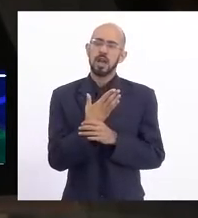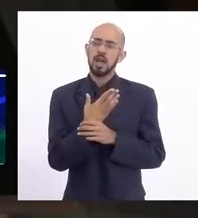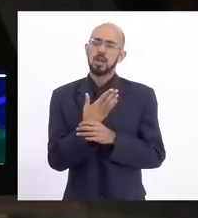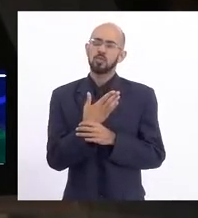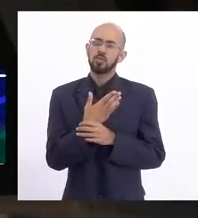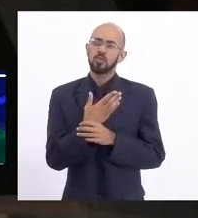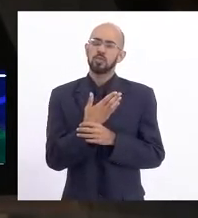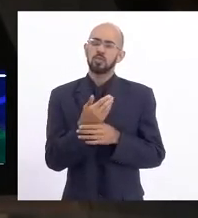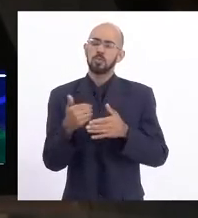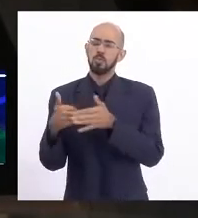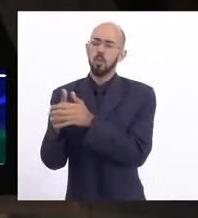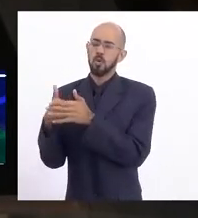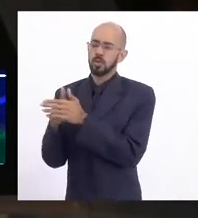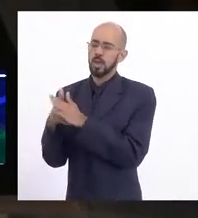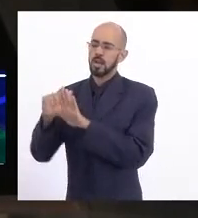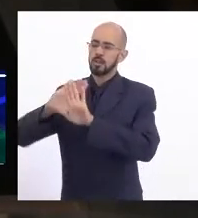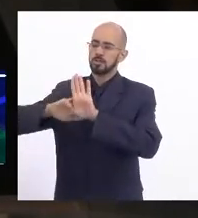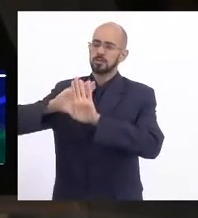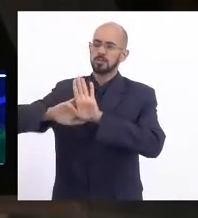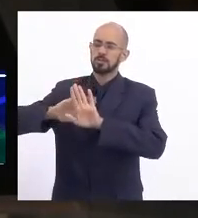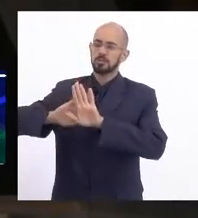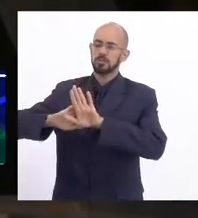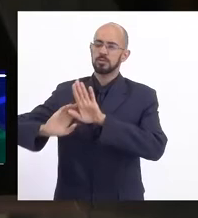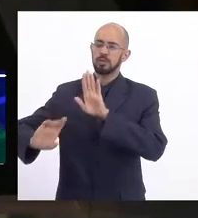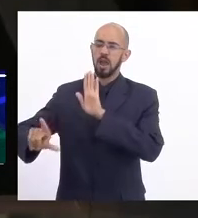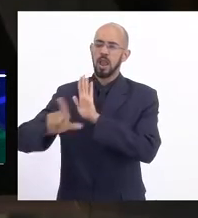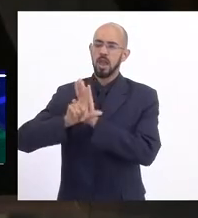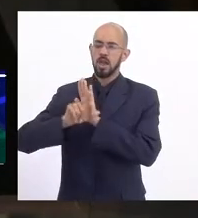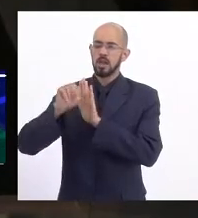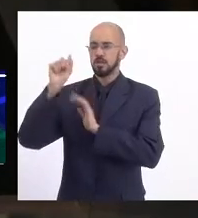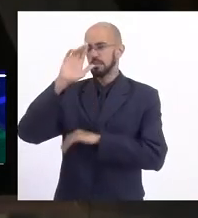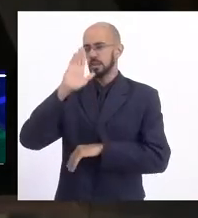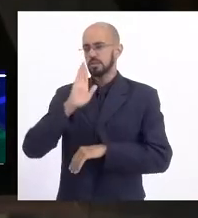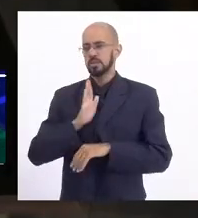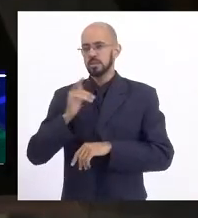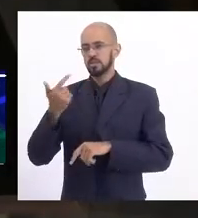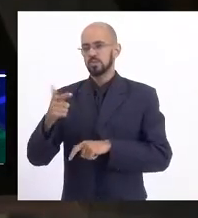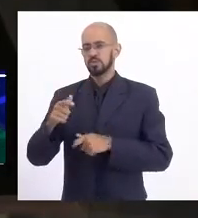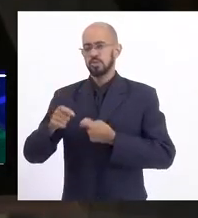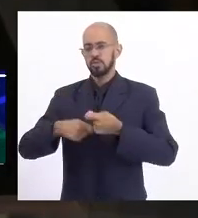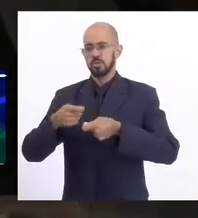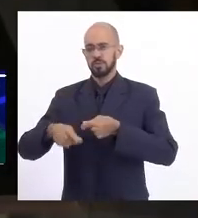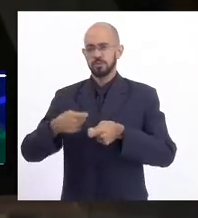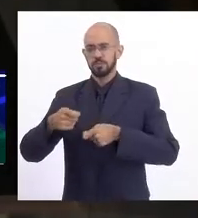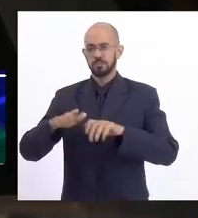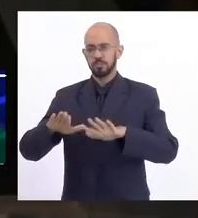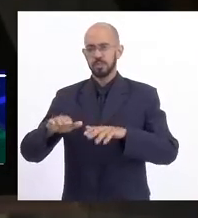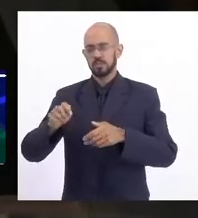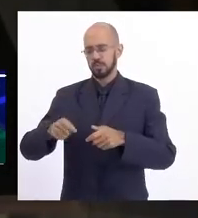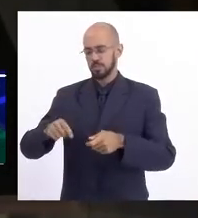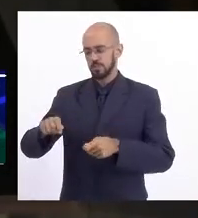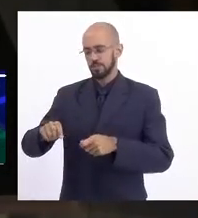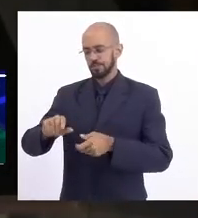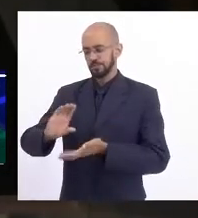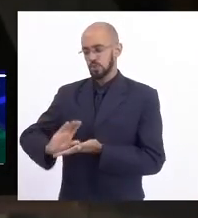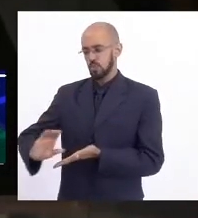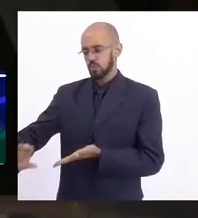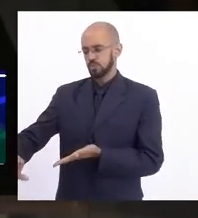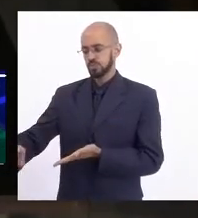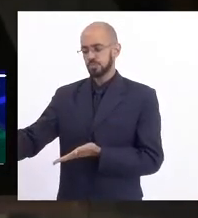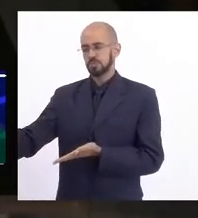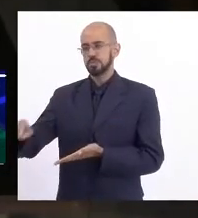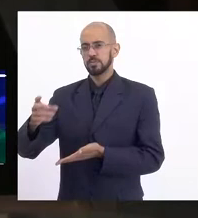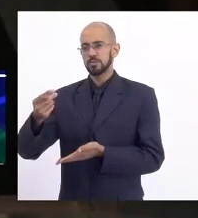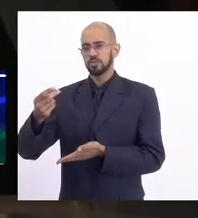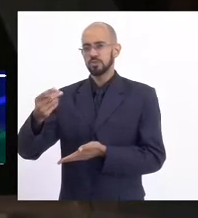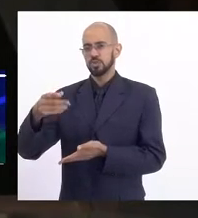brasileira, não prestavam contas a nenhum órgão de controle do Estado brasileiro, porém, operavam recursos que tinham origem nas receitas de royalties